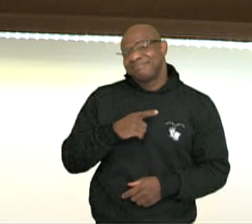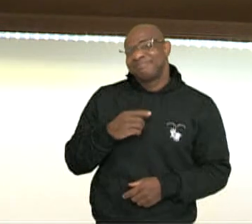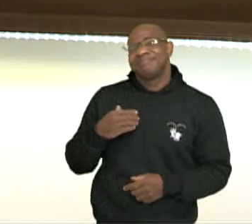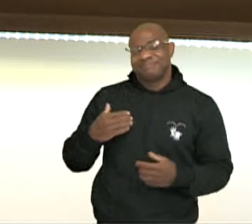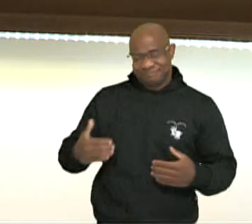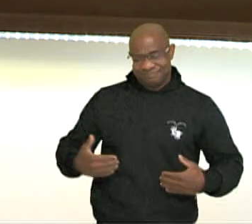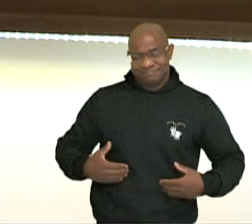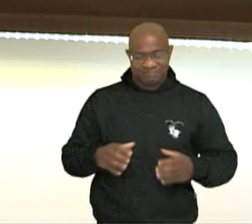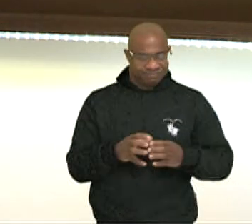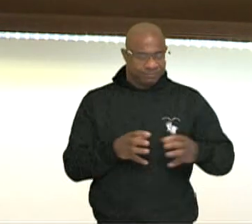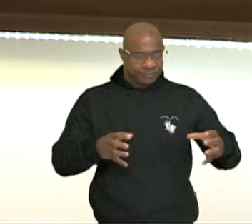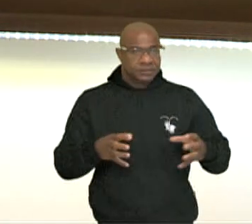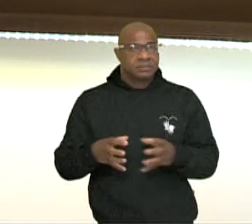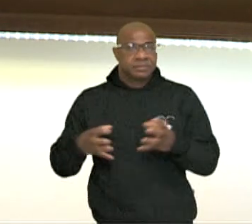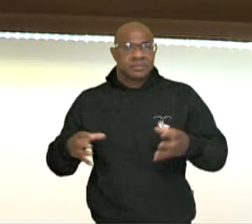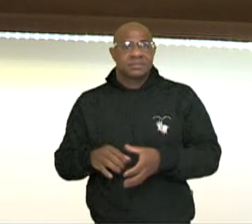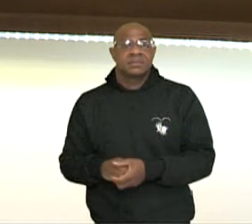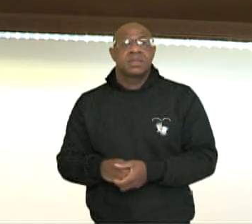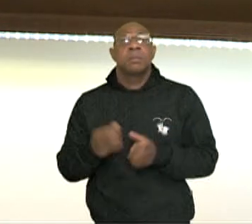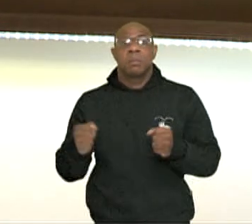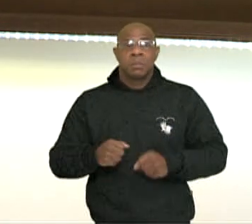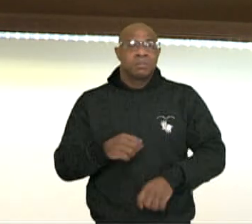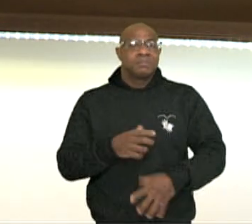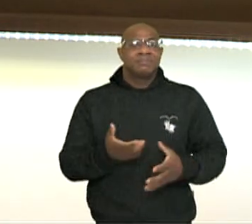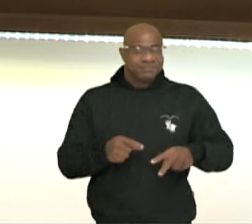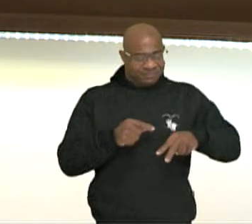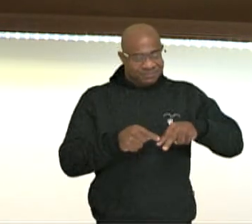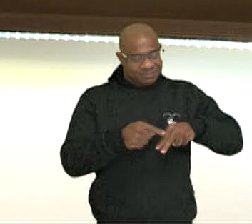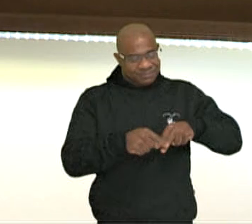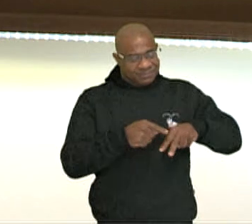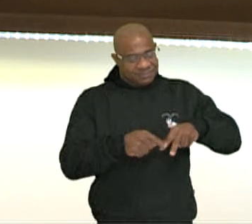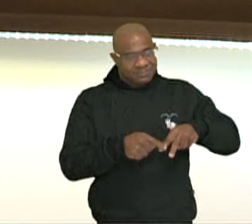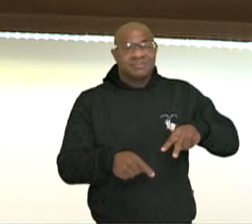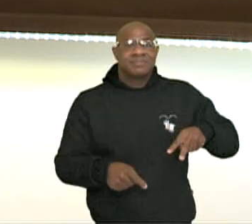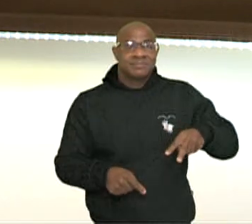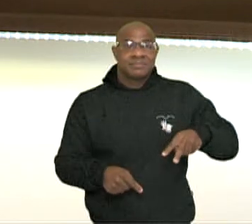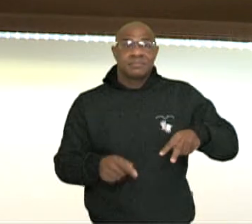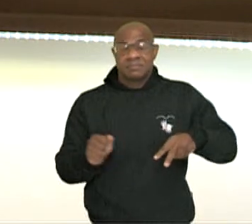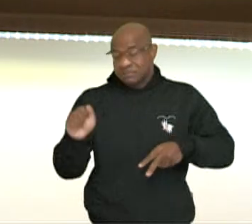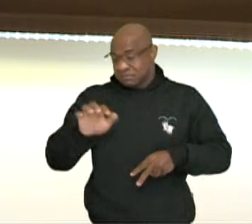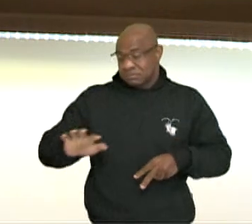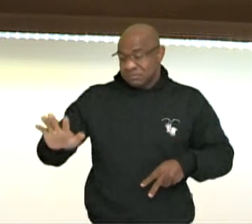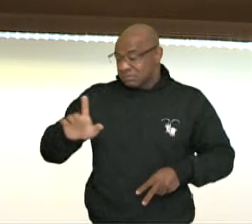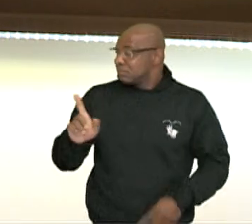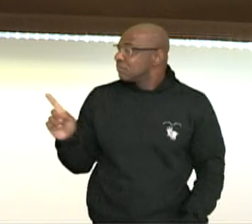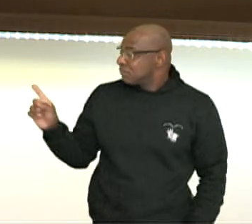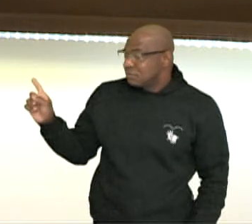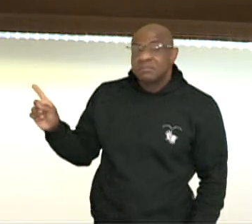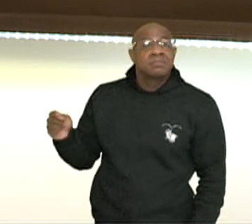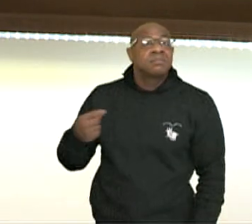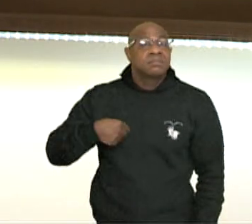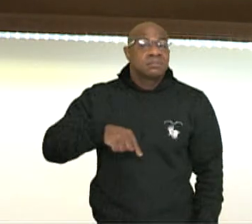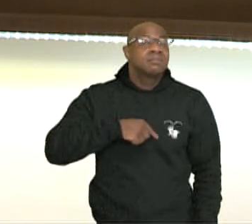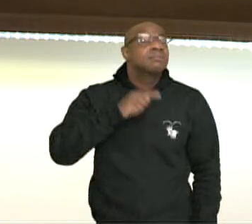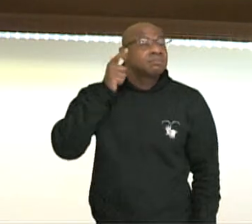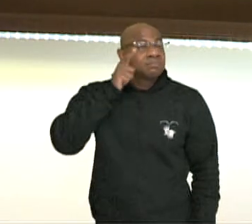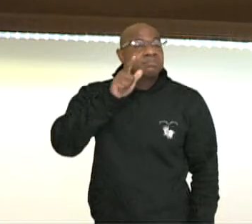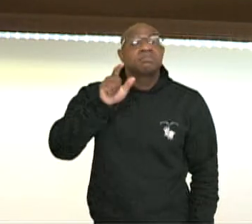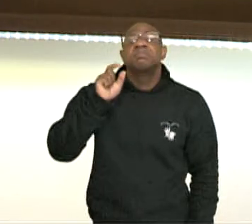do corpo, inclusive até os membros, as pernas, por exemplo. Ainda que nessa imagem nós